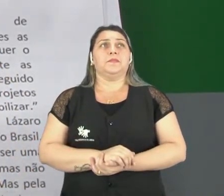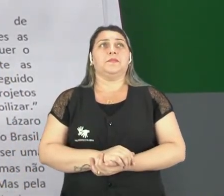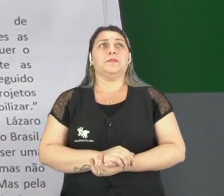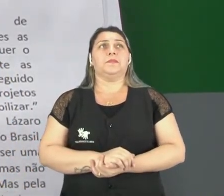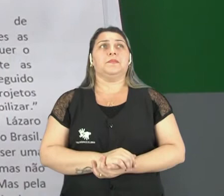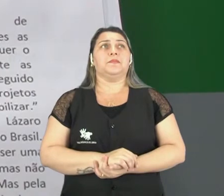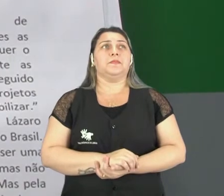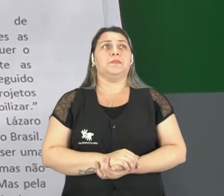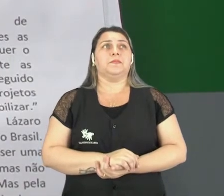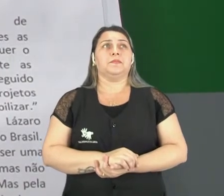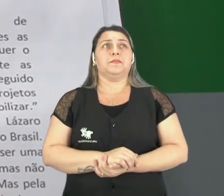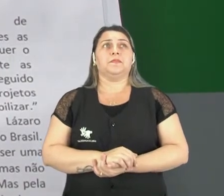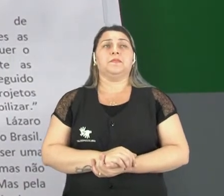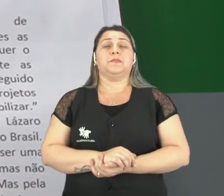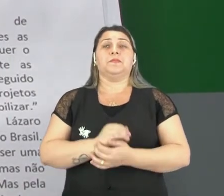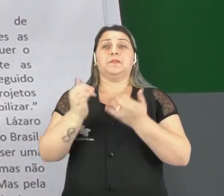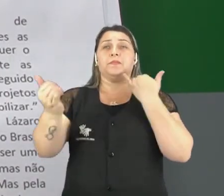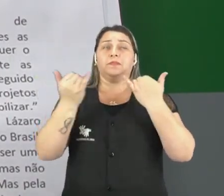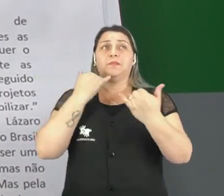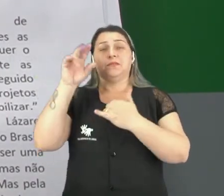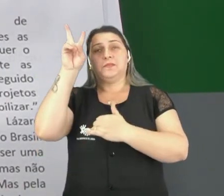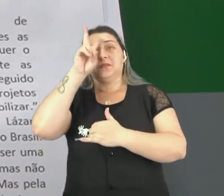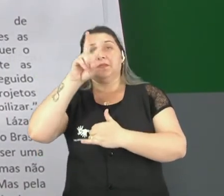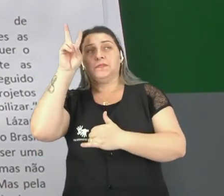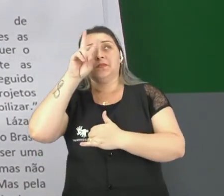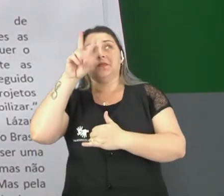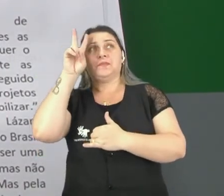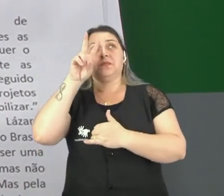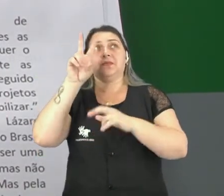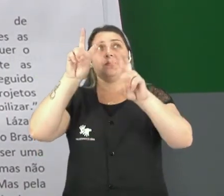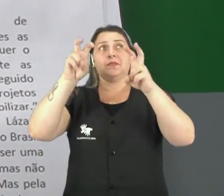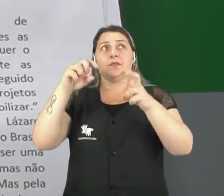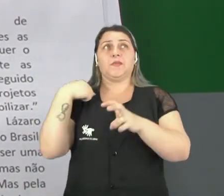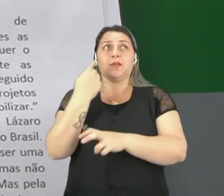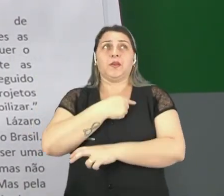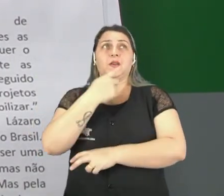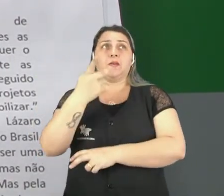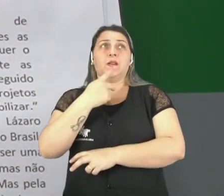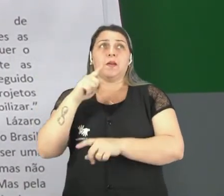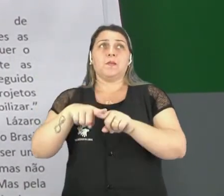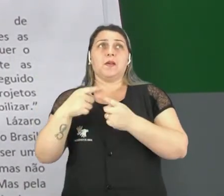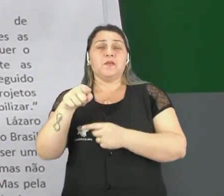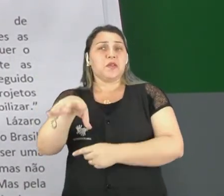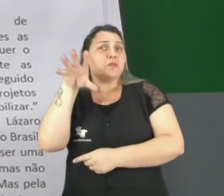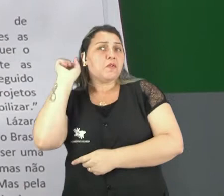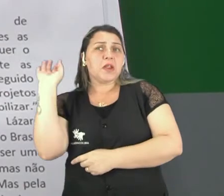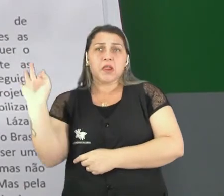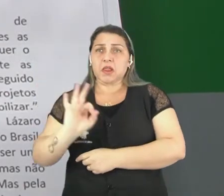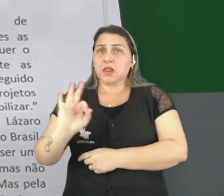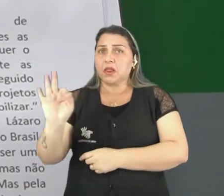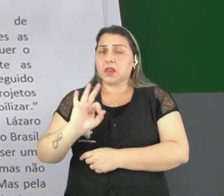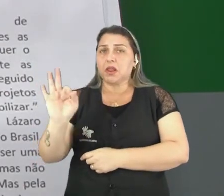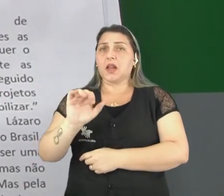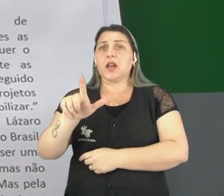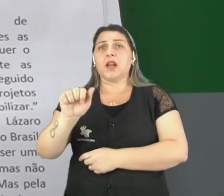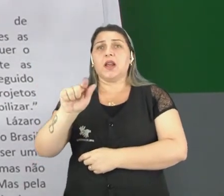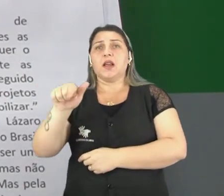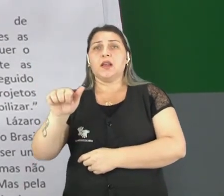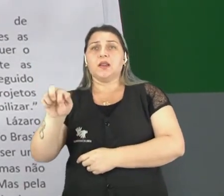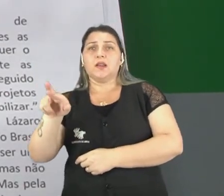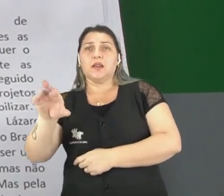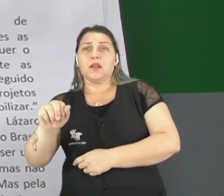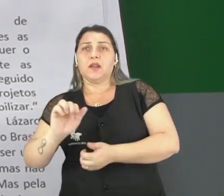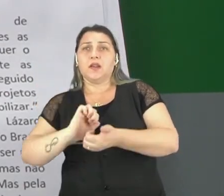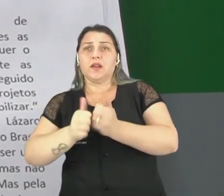Endereço, onde é veiculada essa notícia. Lembrando, olha só o título. Nós falamos, mas vocês não ouvem. Lázaro Ramos e